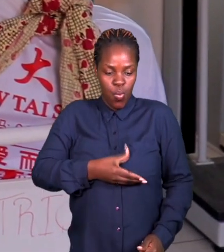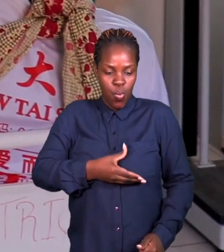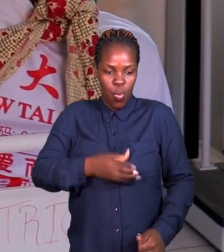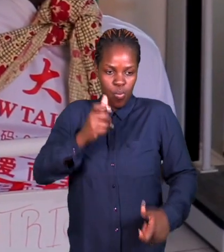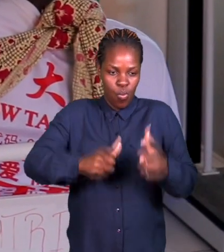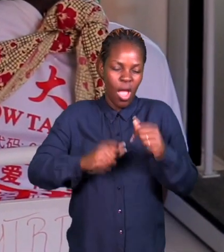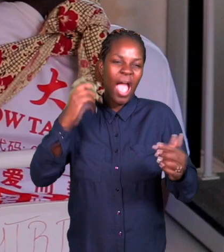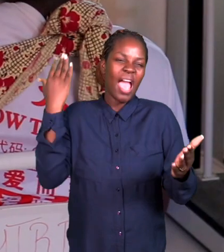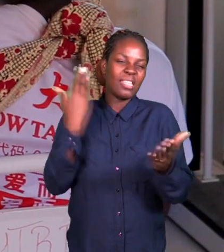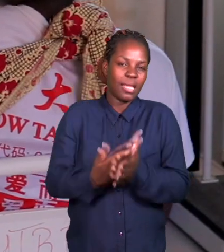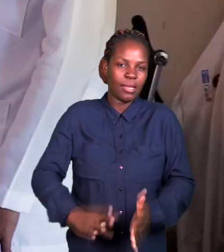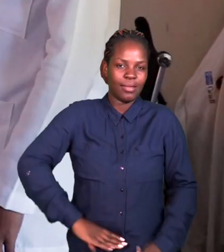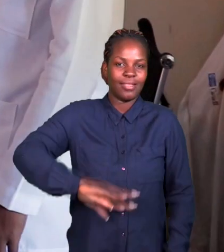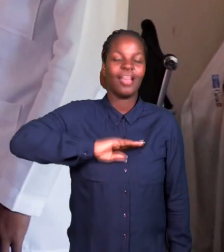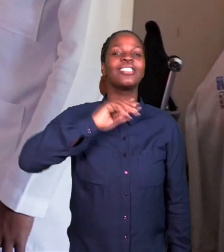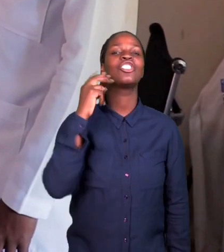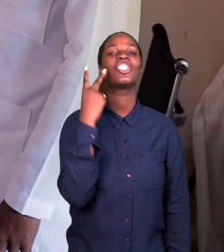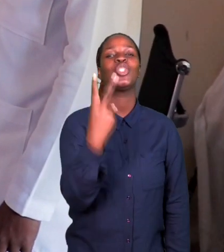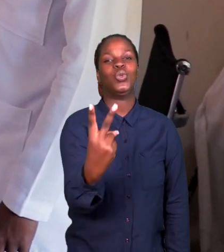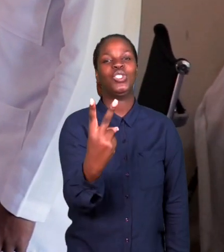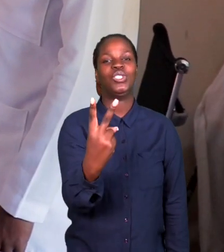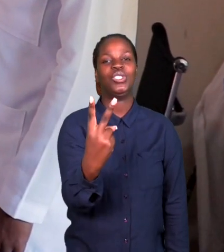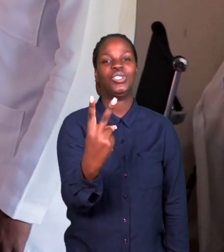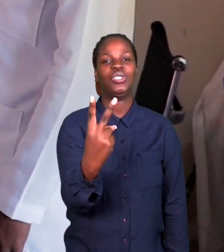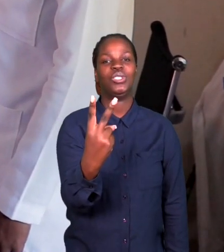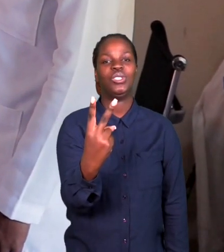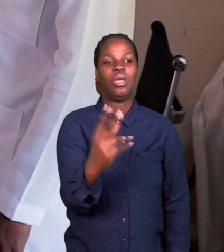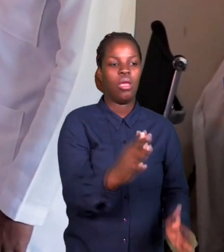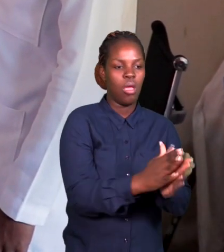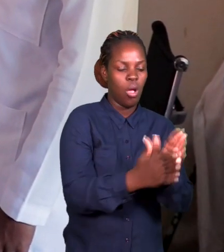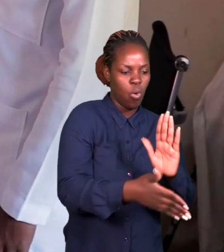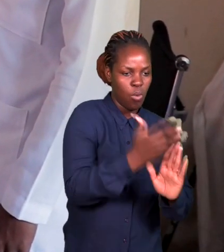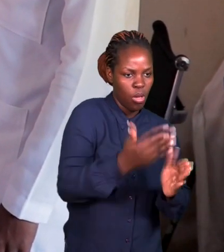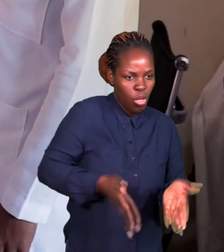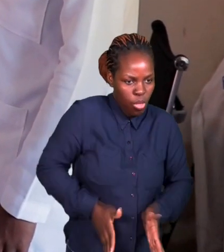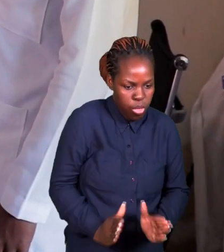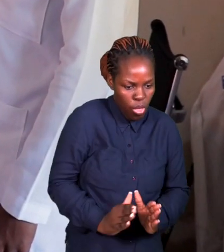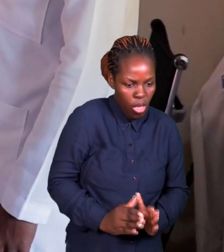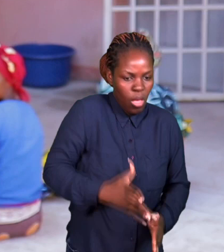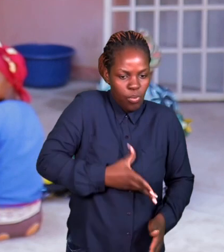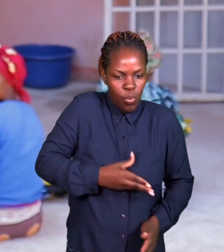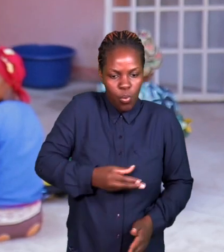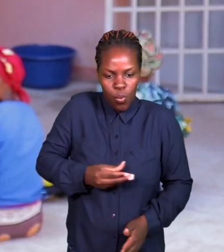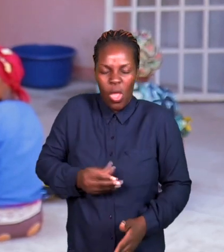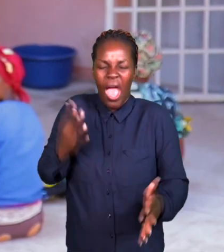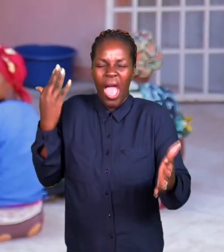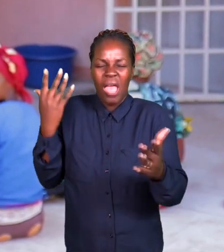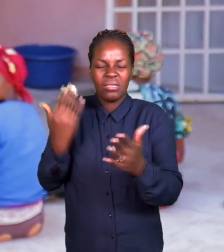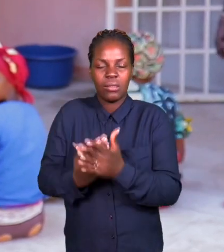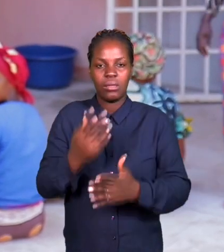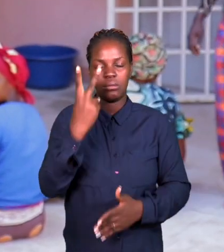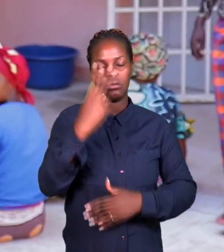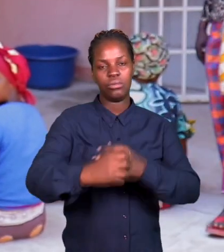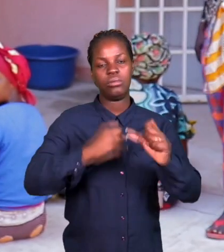é a recomendação dada pela OMS. Deve ser desde a concepção até aos 2 anos. O leite materno tem